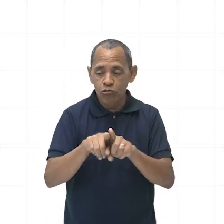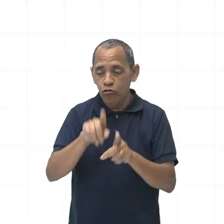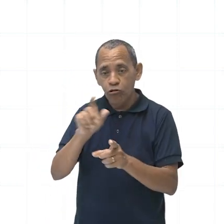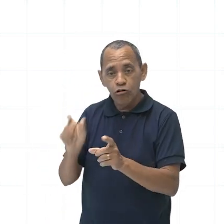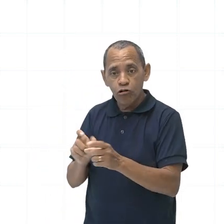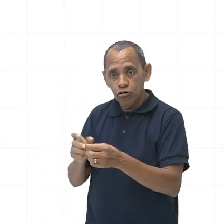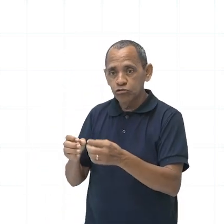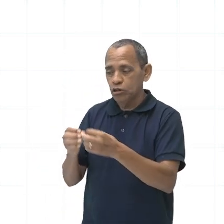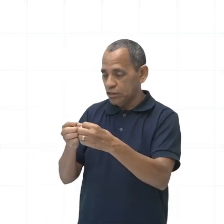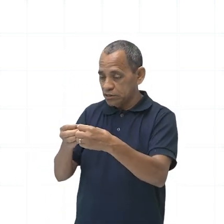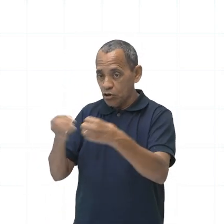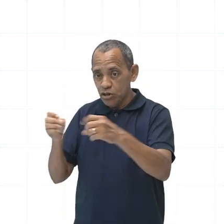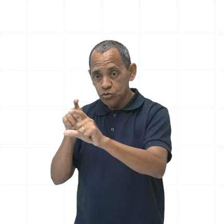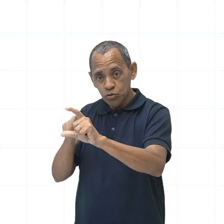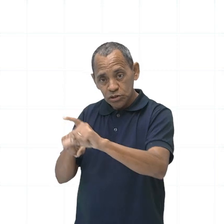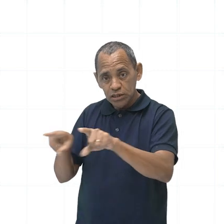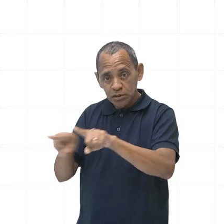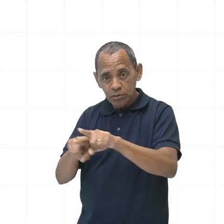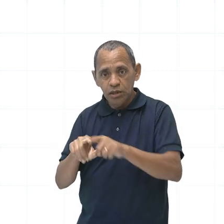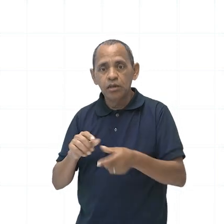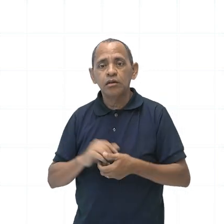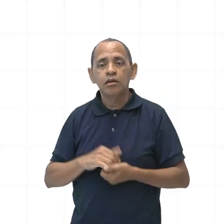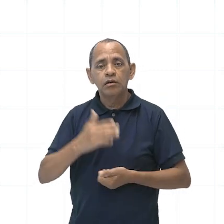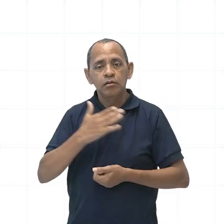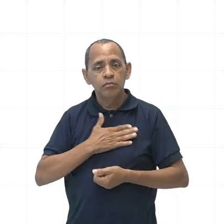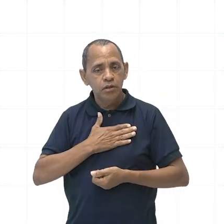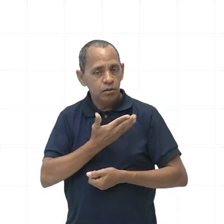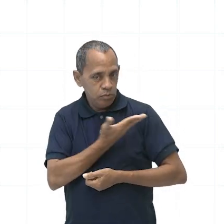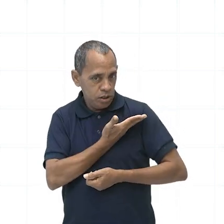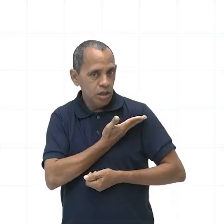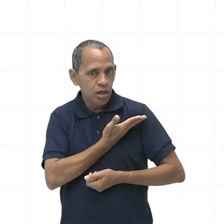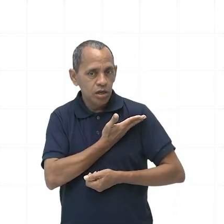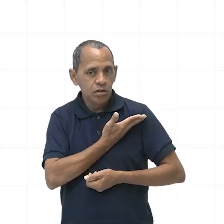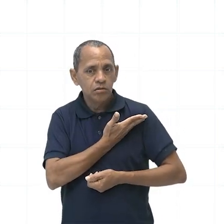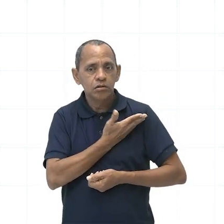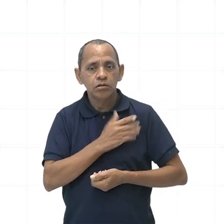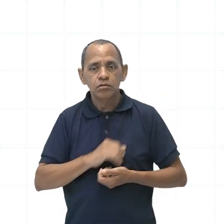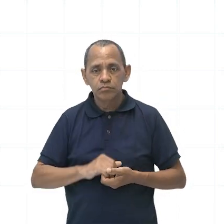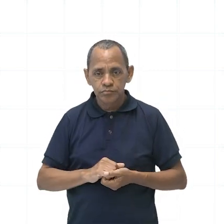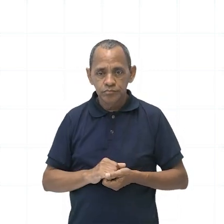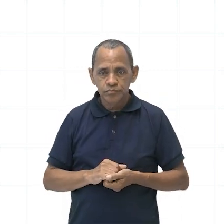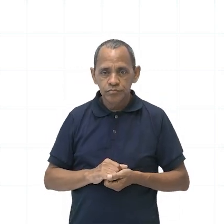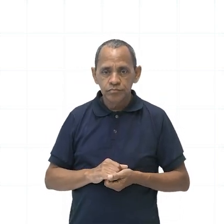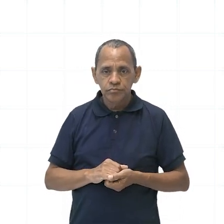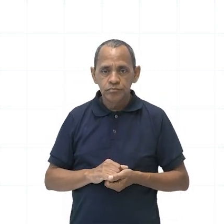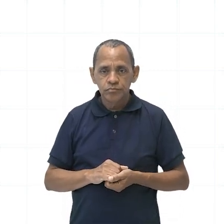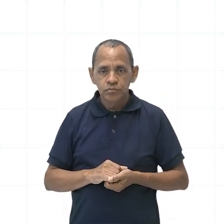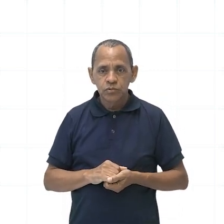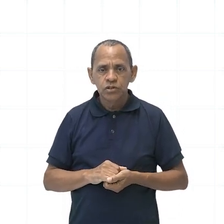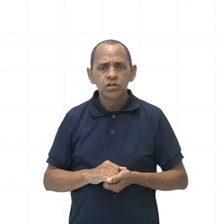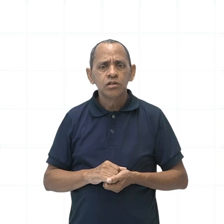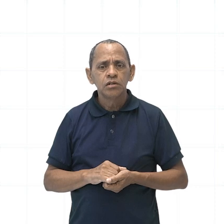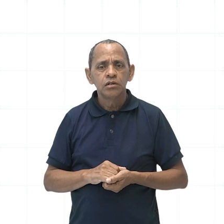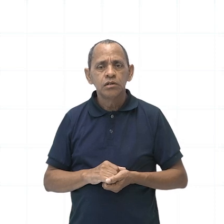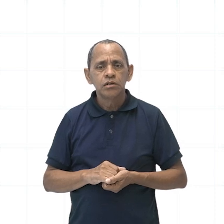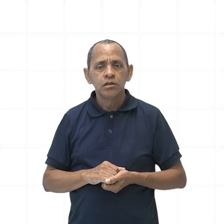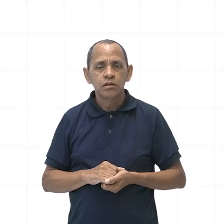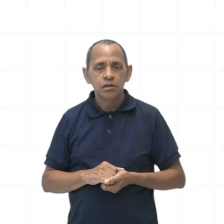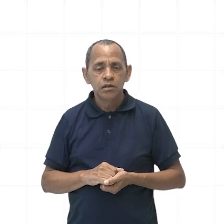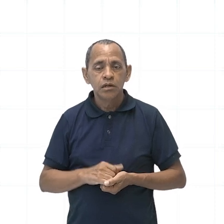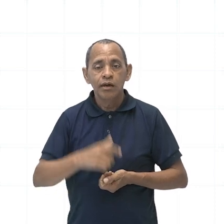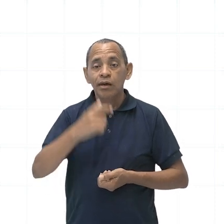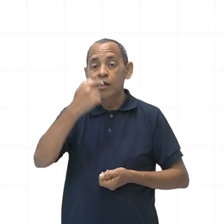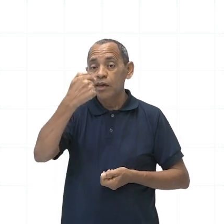e o outro na minha oração subordinada, e é justamente o que nós temos aí. Ora, minha colega estava, ou seja, primeiro elemento, minha colega.